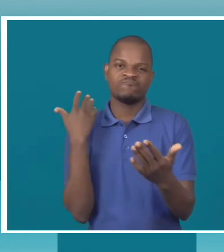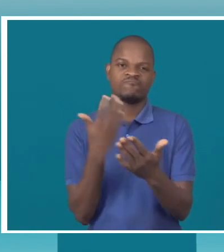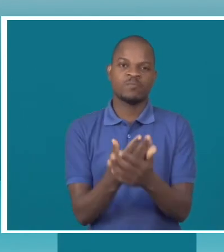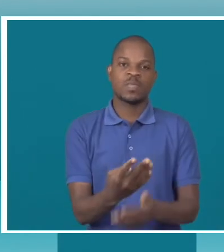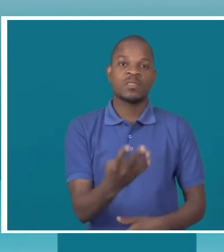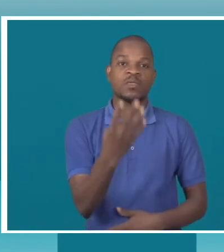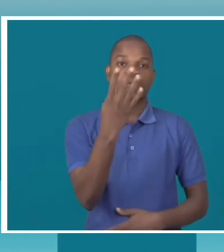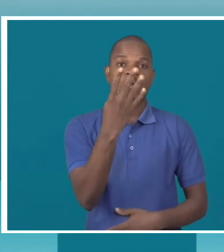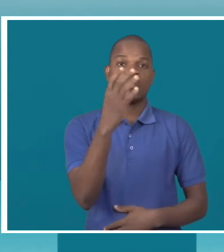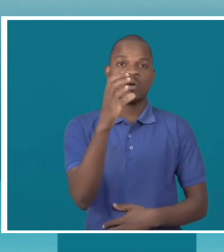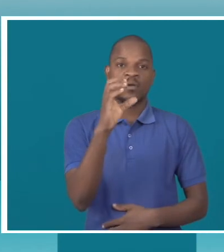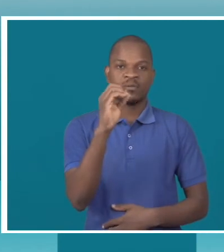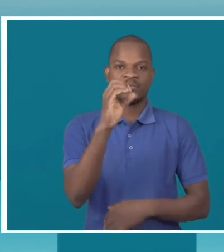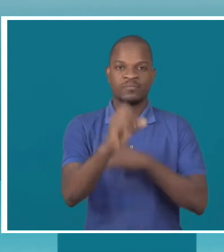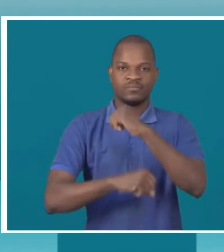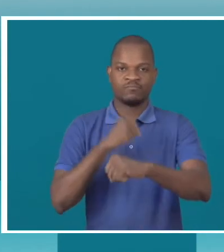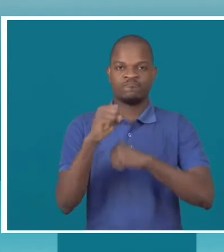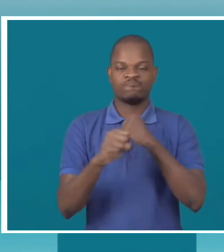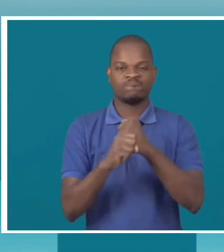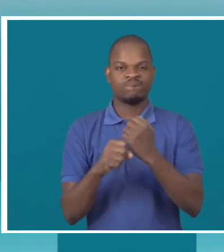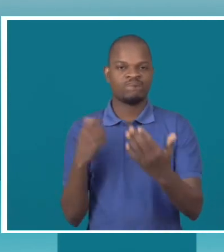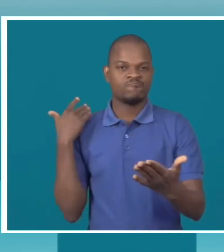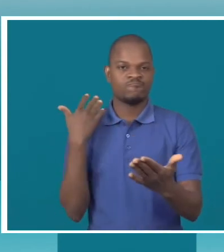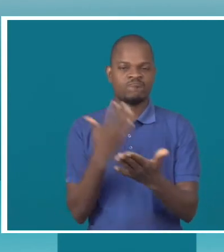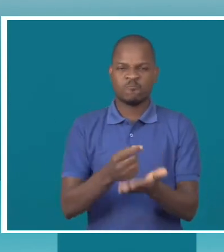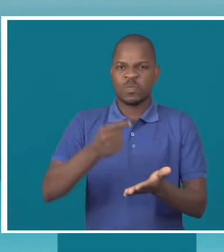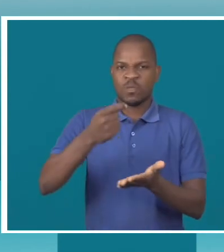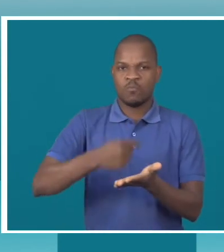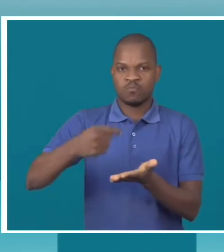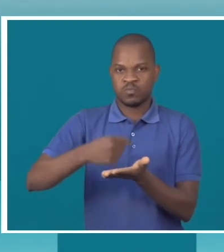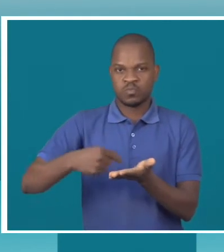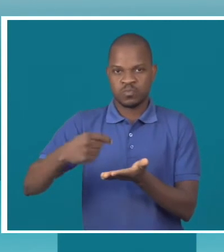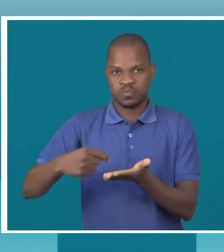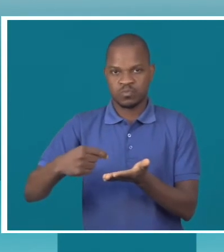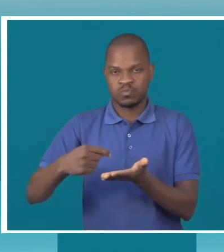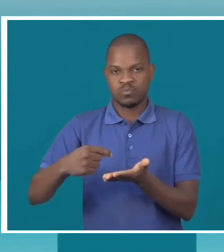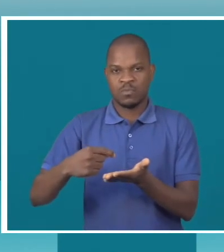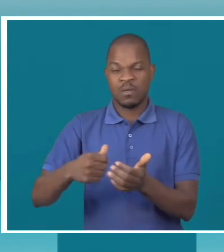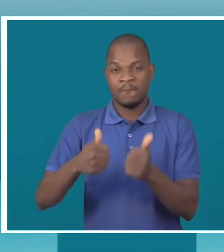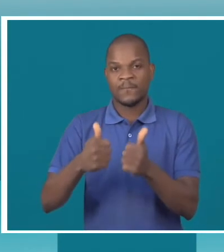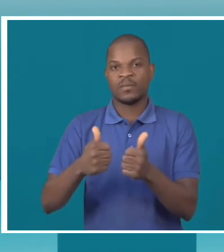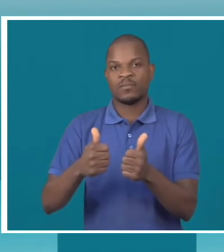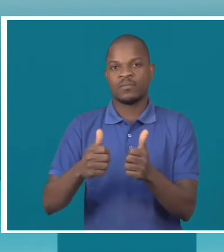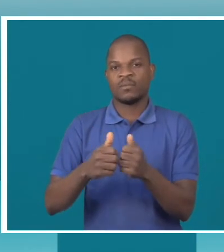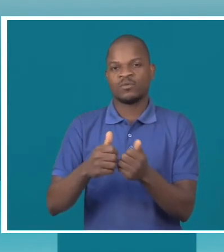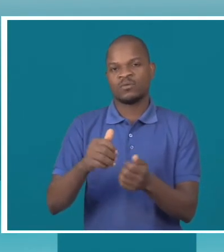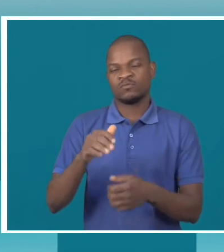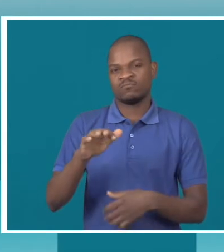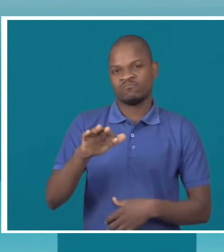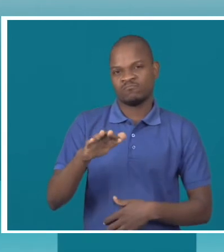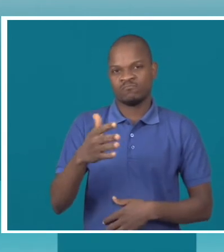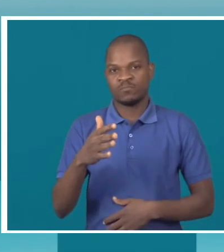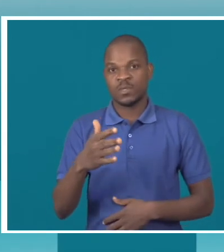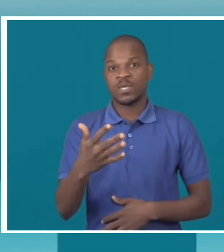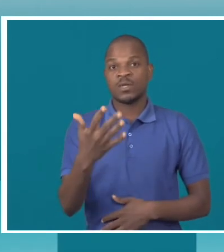Há 40 anos eu venho escrevendo. Bem, quando se diz 5%